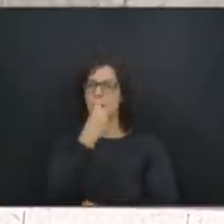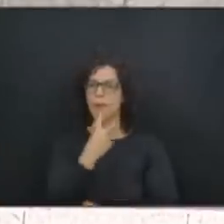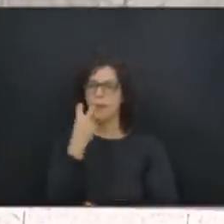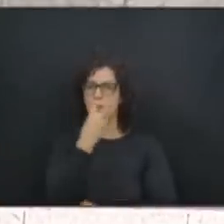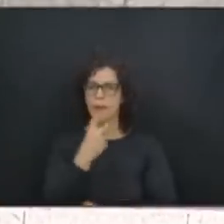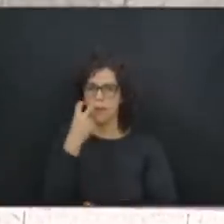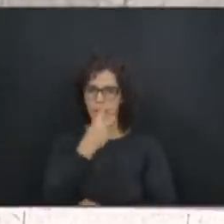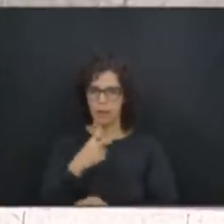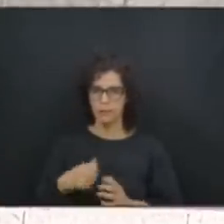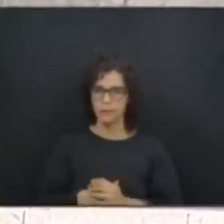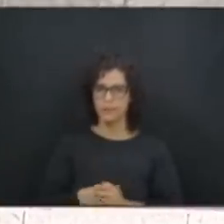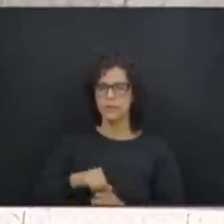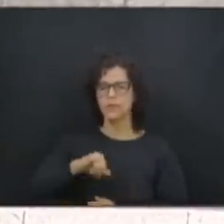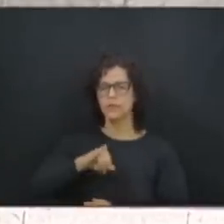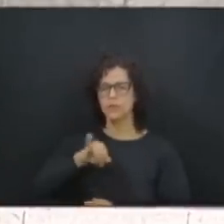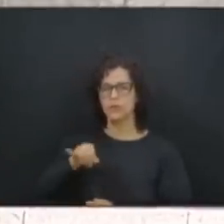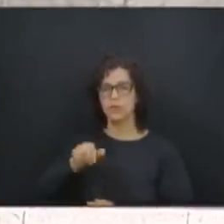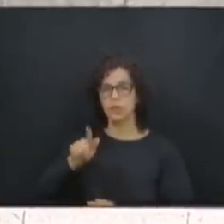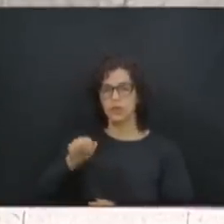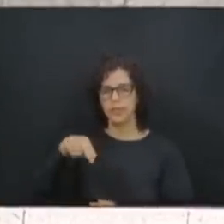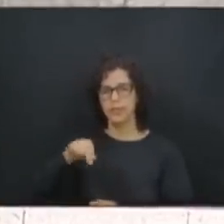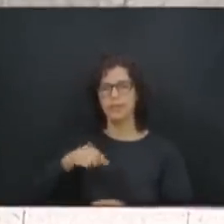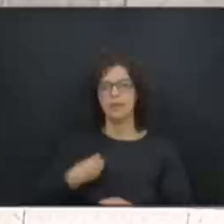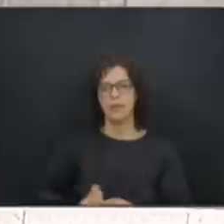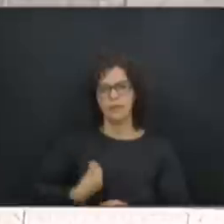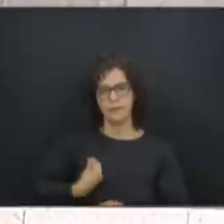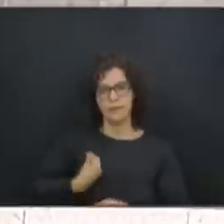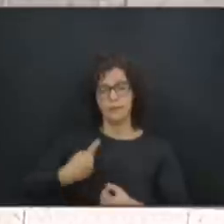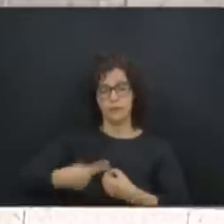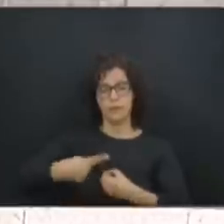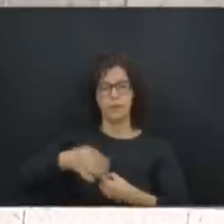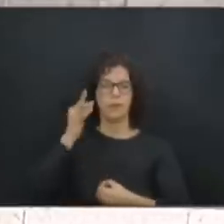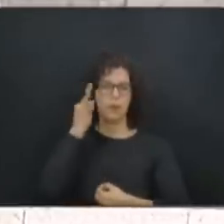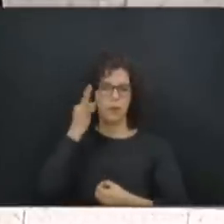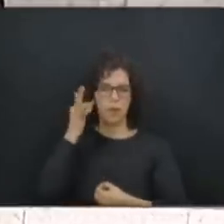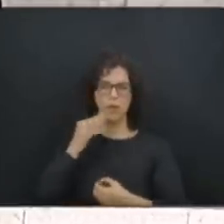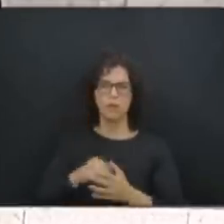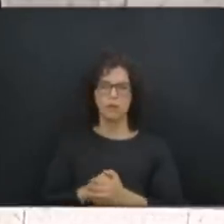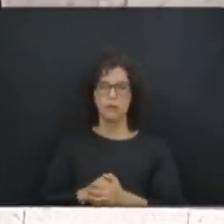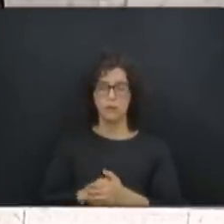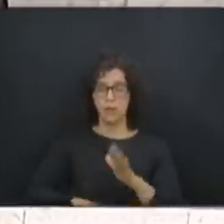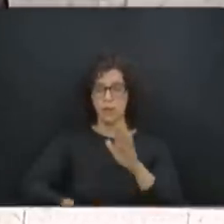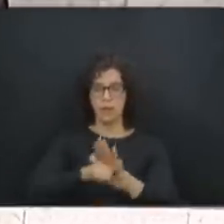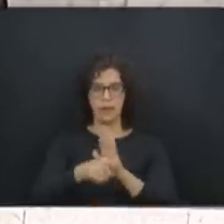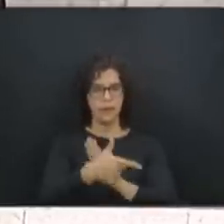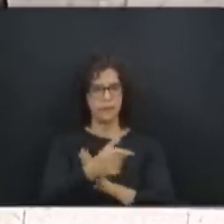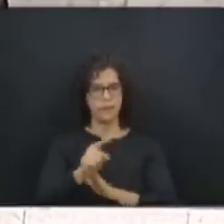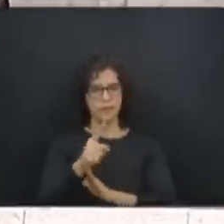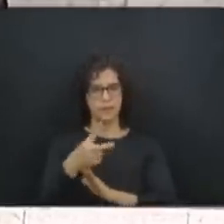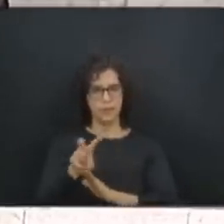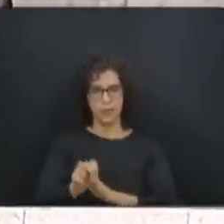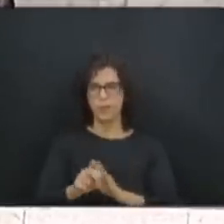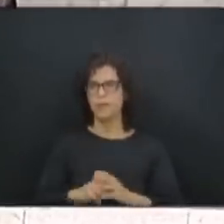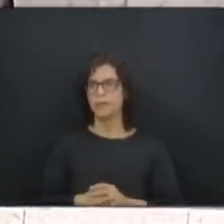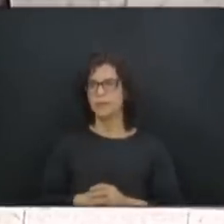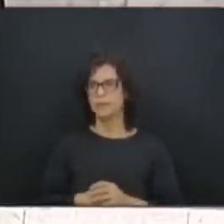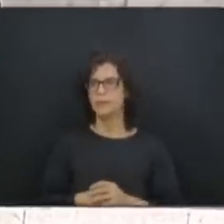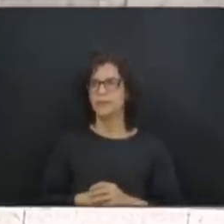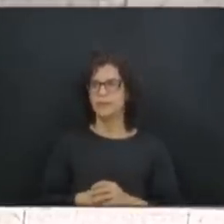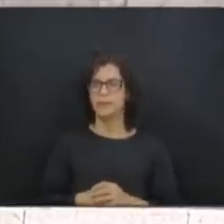fala dirige Jesus de Ribas com sede e foro na cidade de Ponta Grossa convertido da Lei 21 150